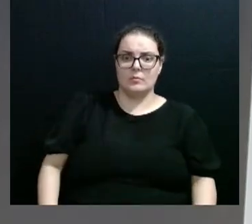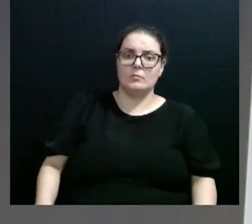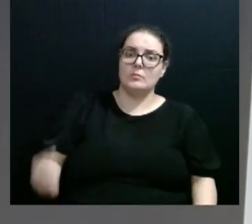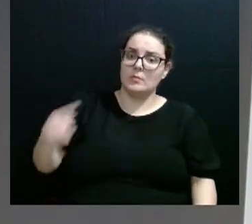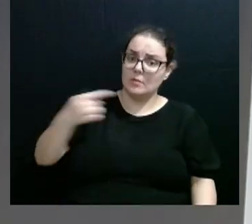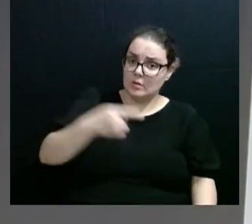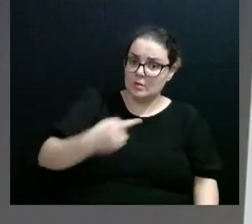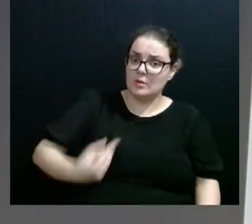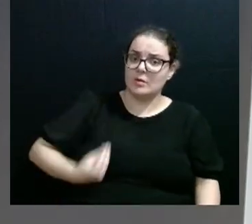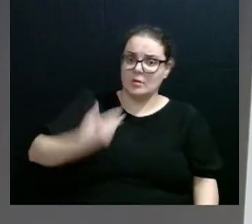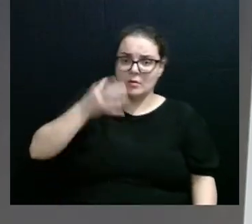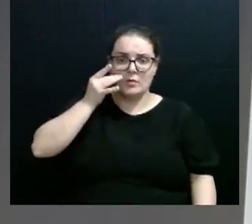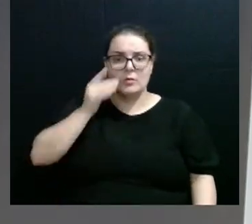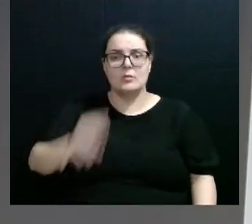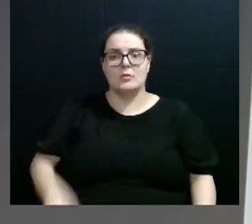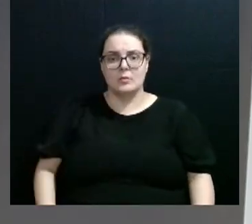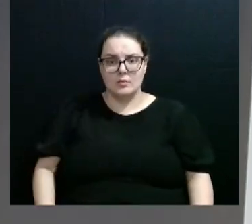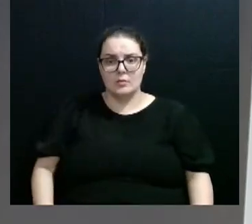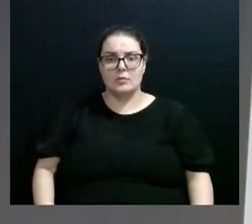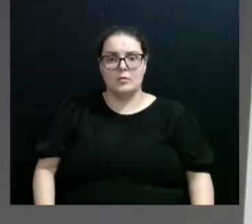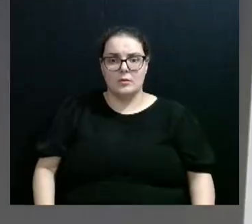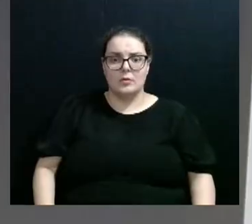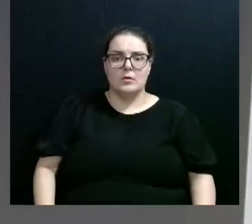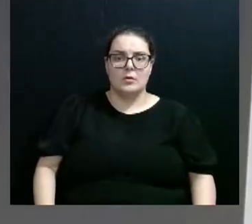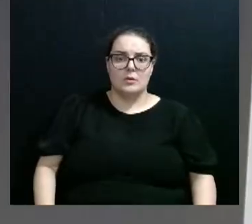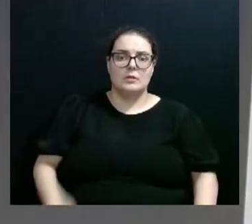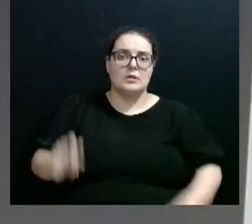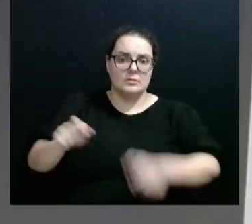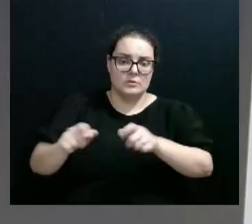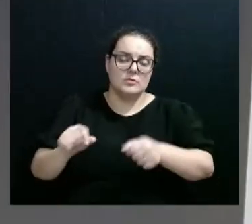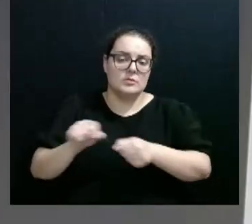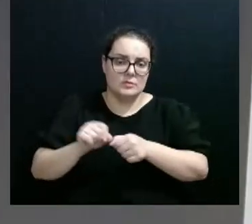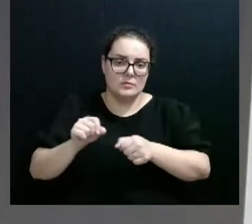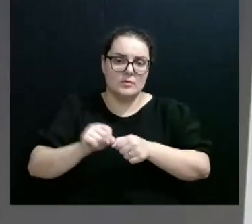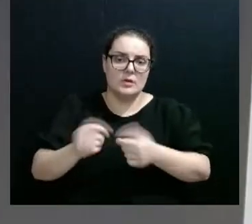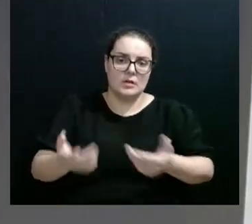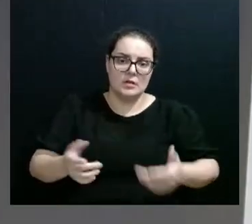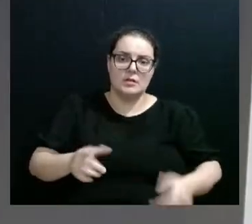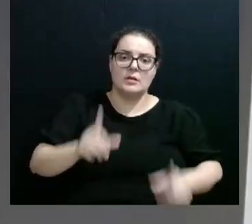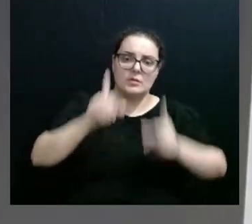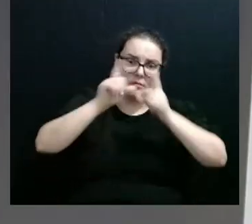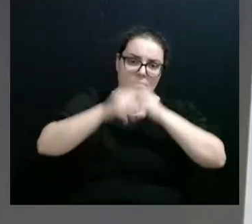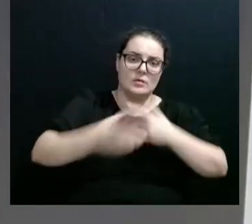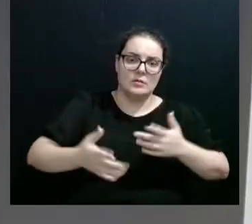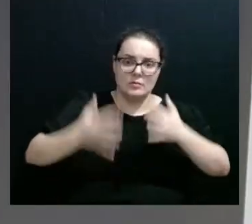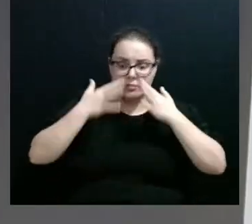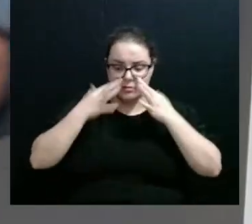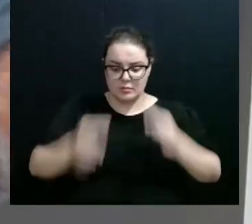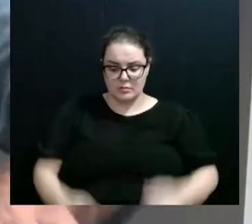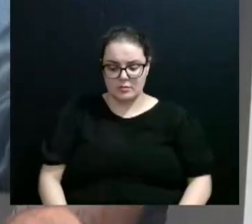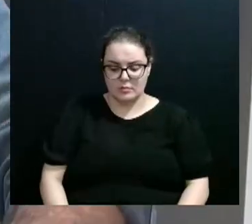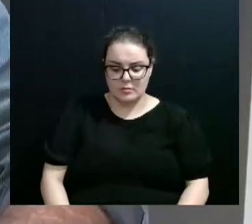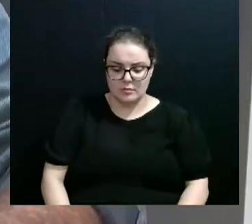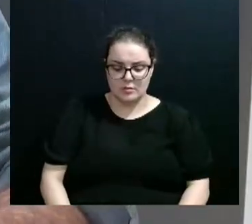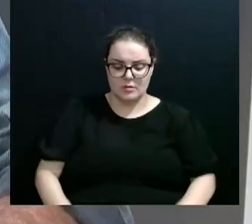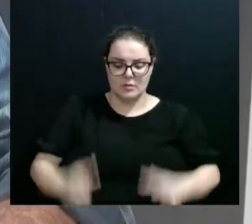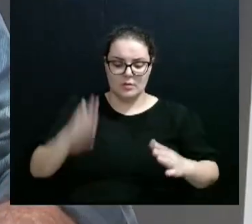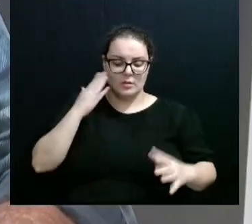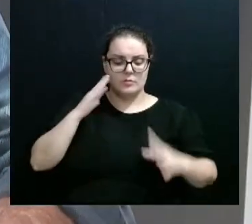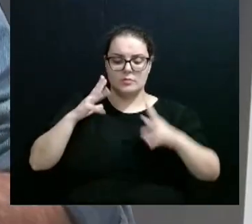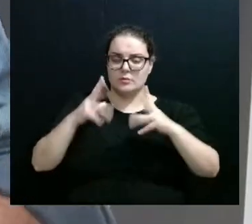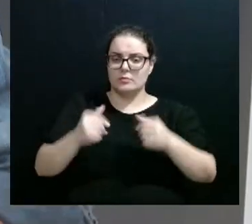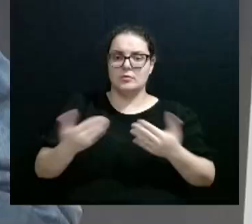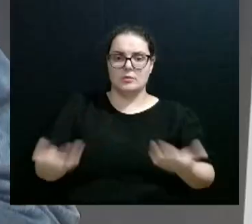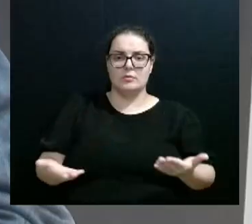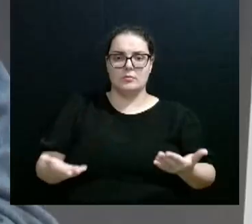tempo de um, de outro, de terceiro. Então, vamos tentar eu sei de tudo que vocês enfrentam do outro lado, mas tem que ver o nosso lado também.